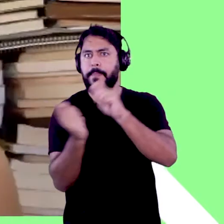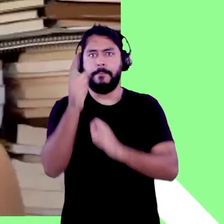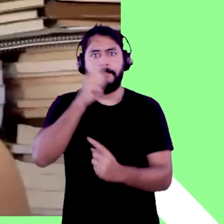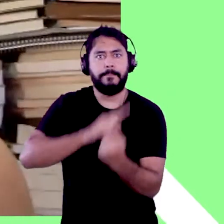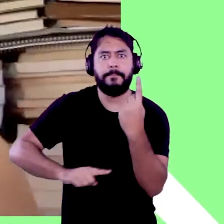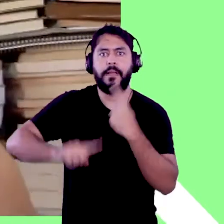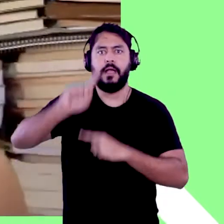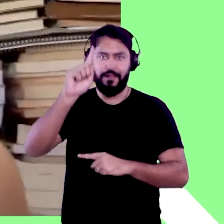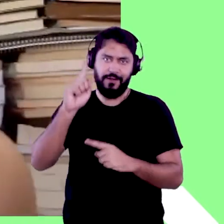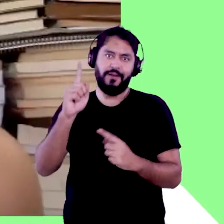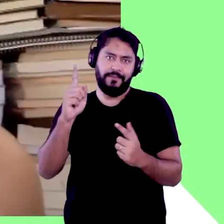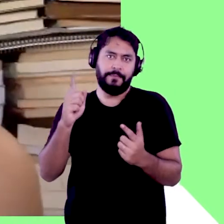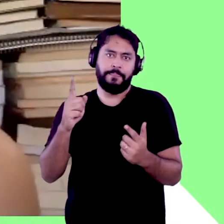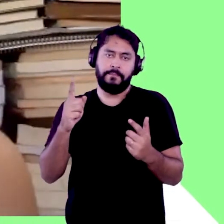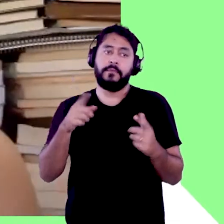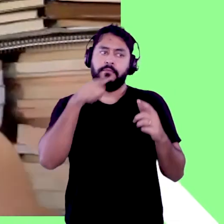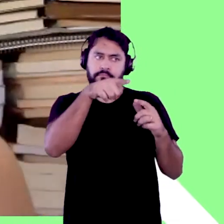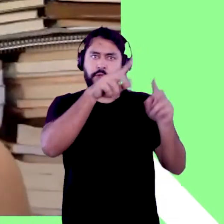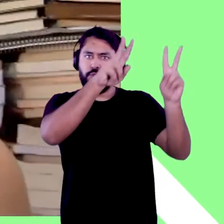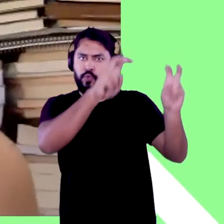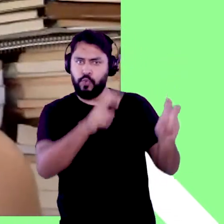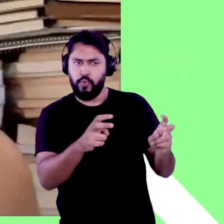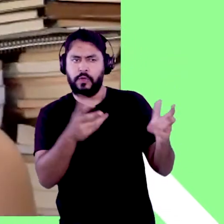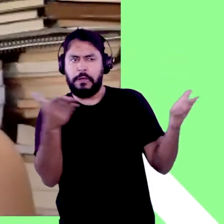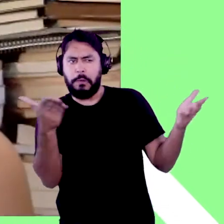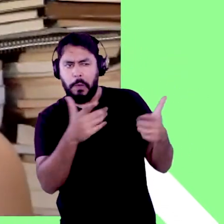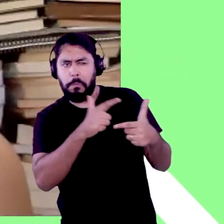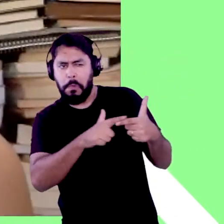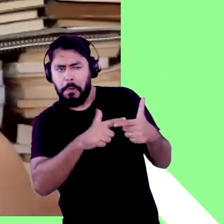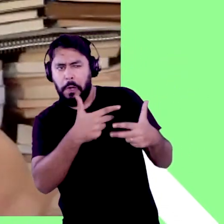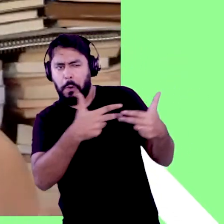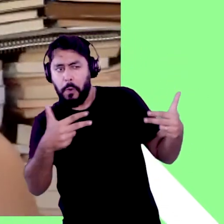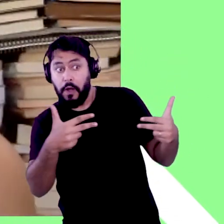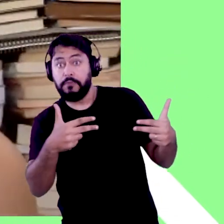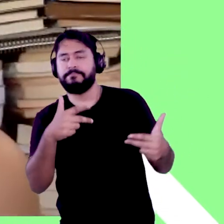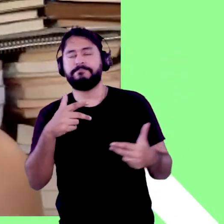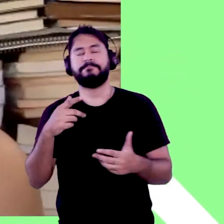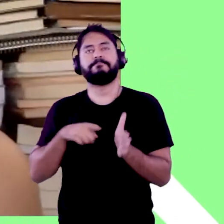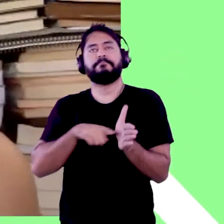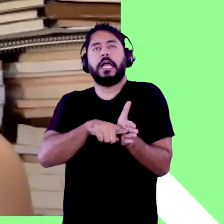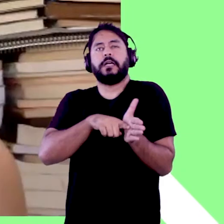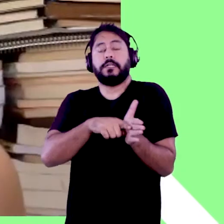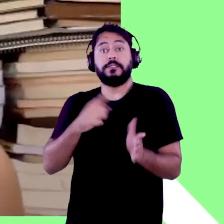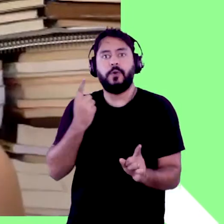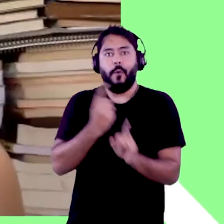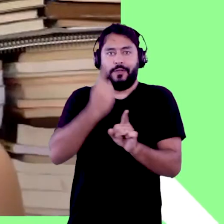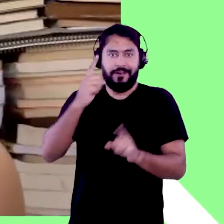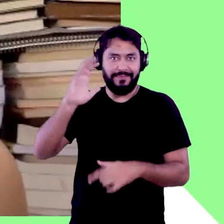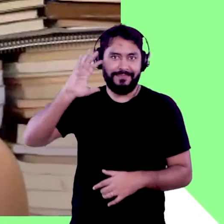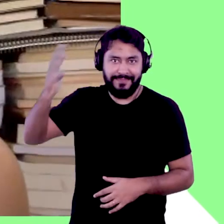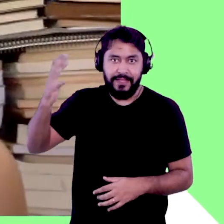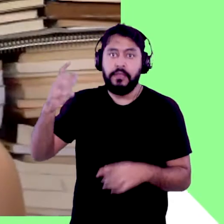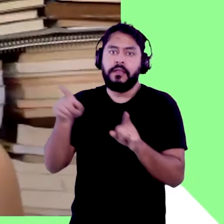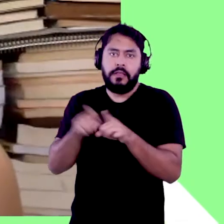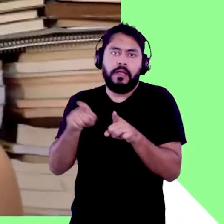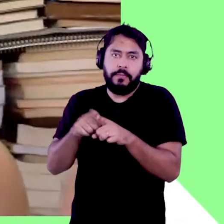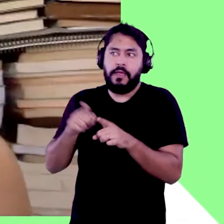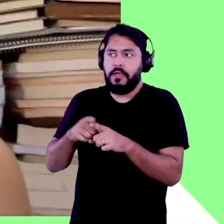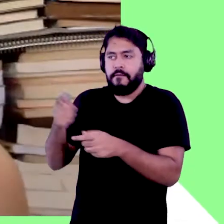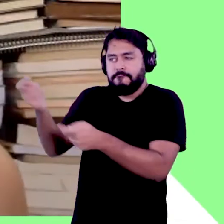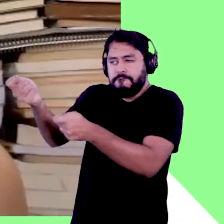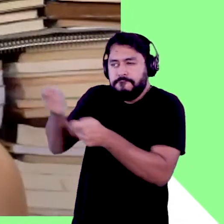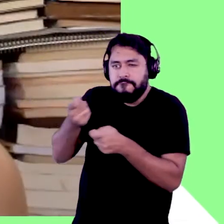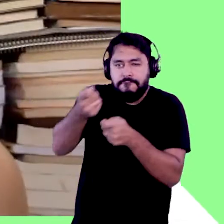questões atuais a partir, encontrando soluções, e trazer mais pessoas com deficiência para